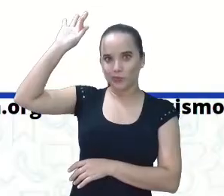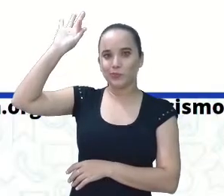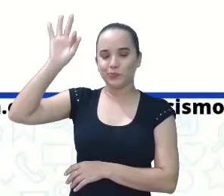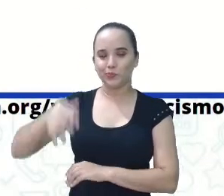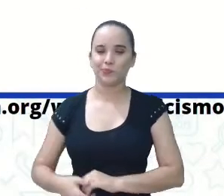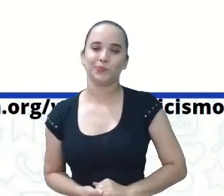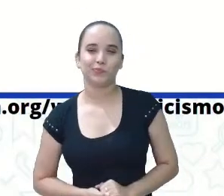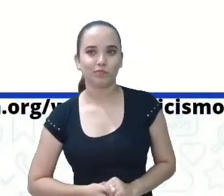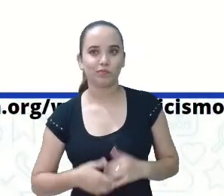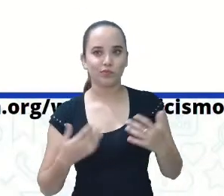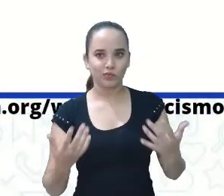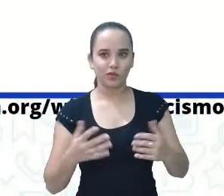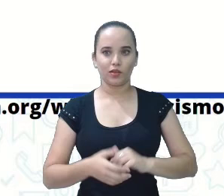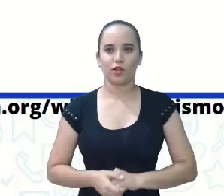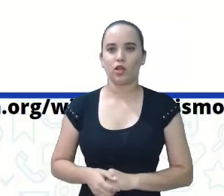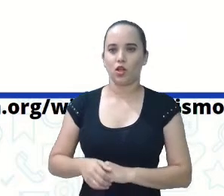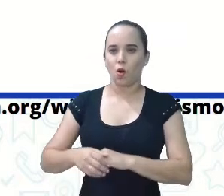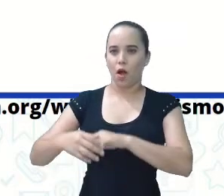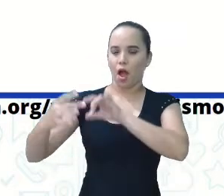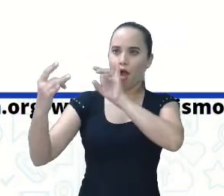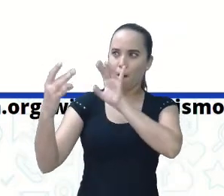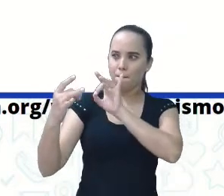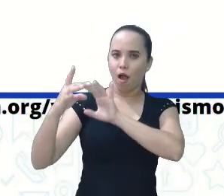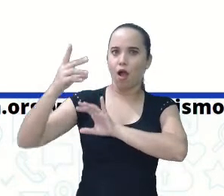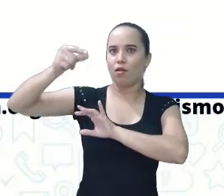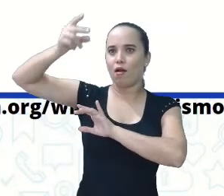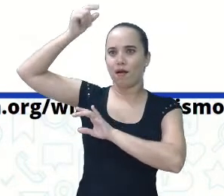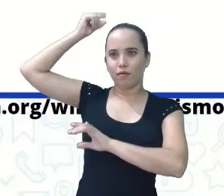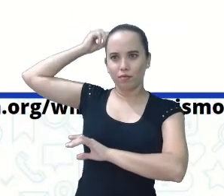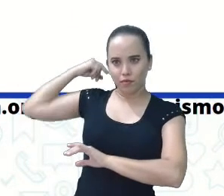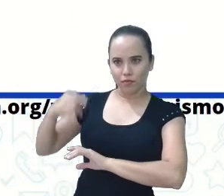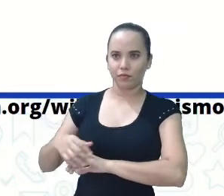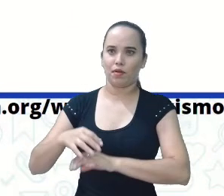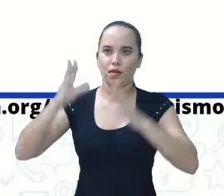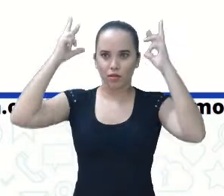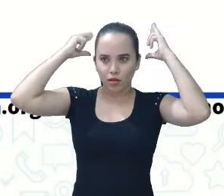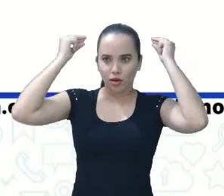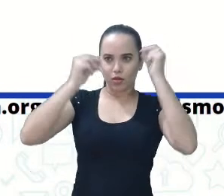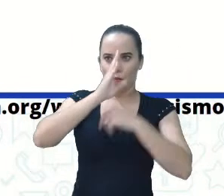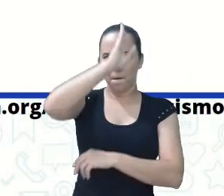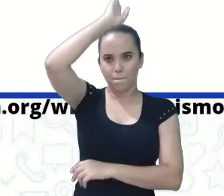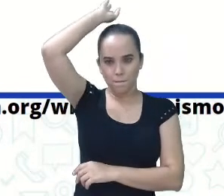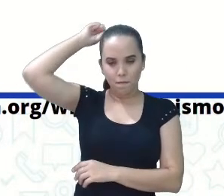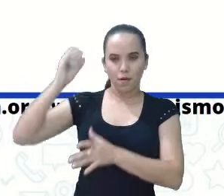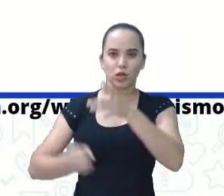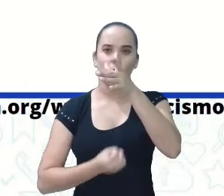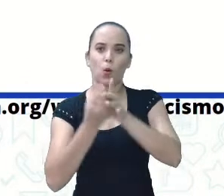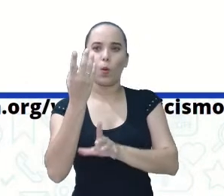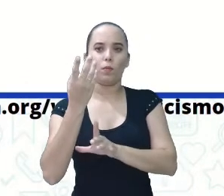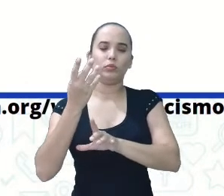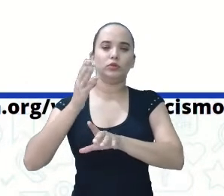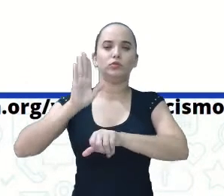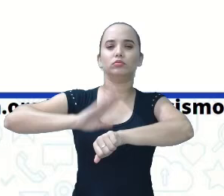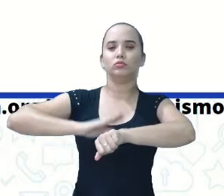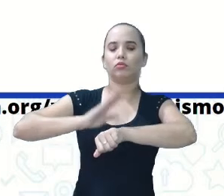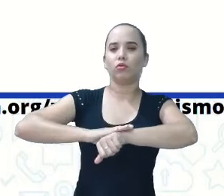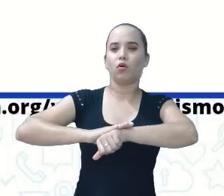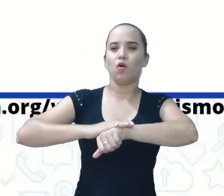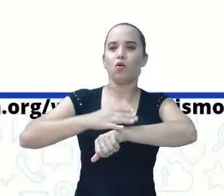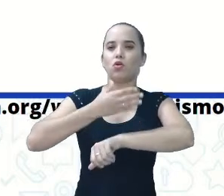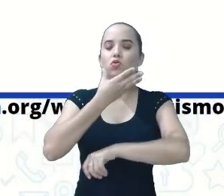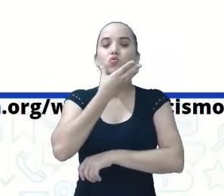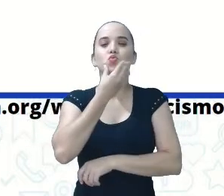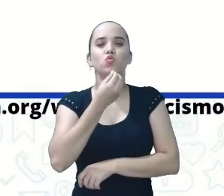A imitação da antiguidade clássica greco-romana surge uma vez que os pensadores